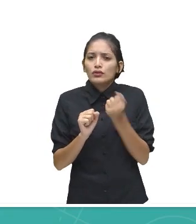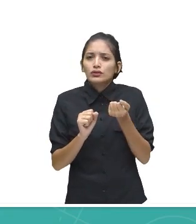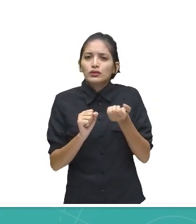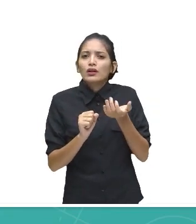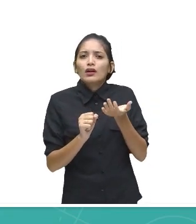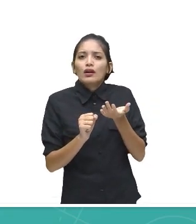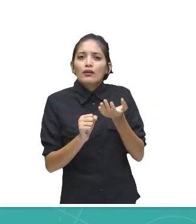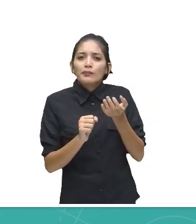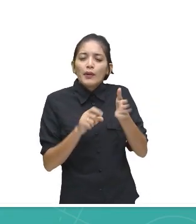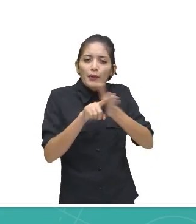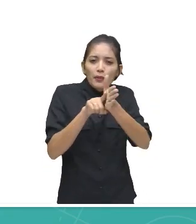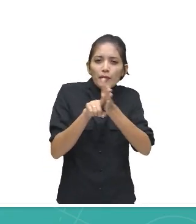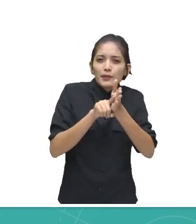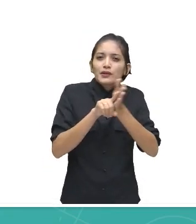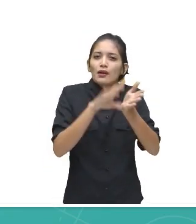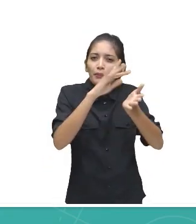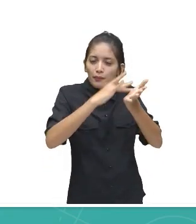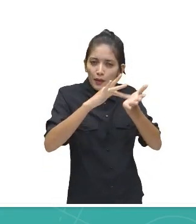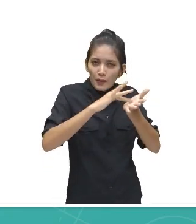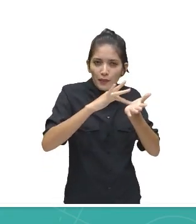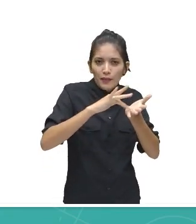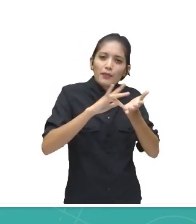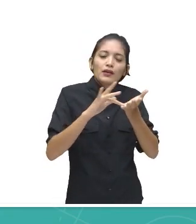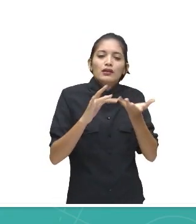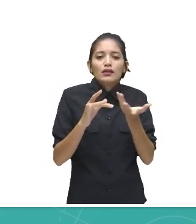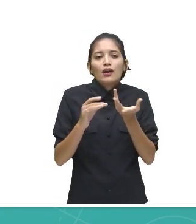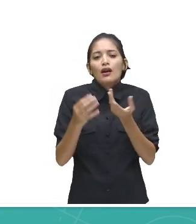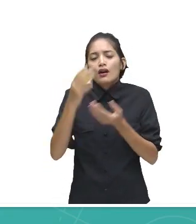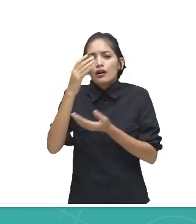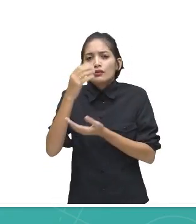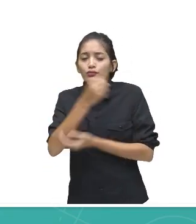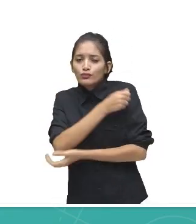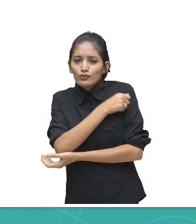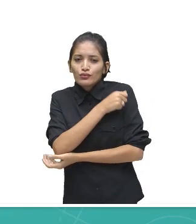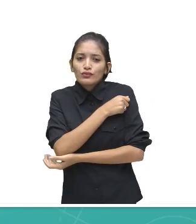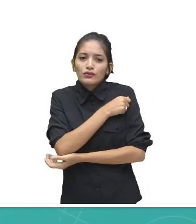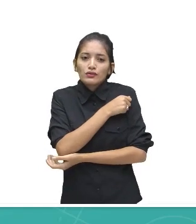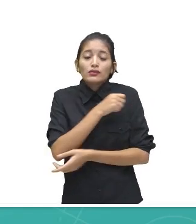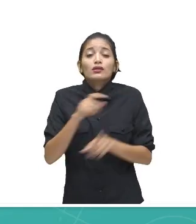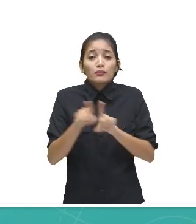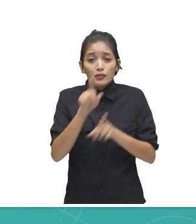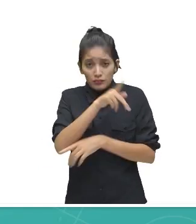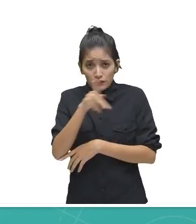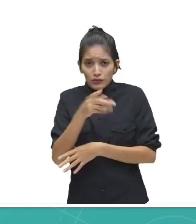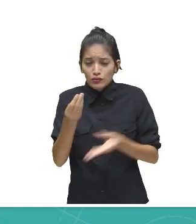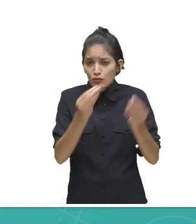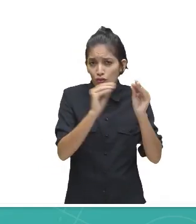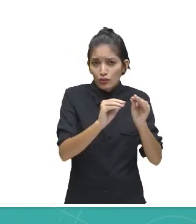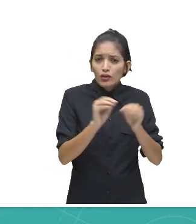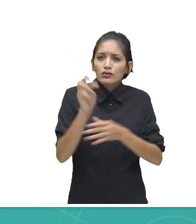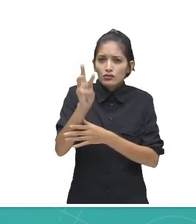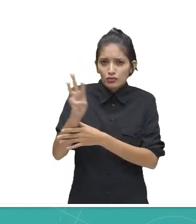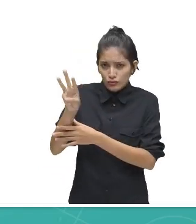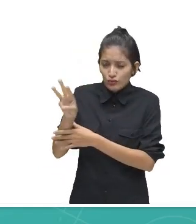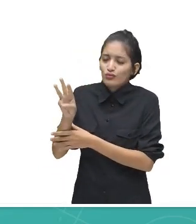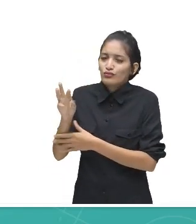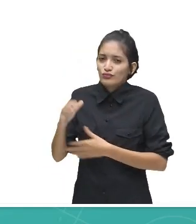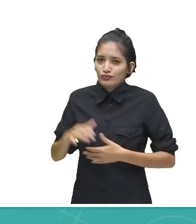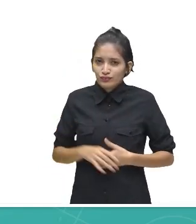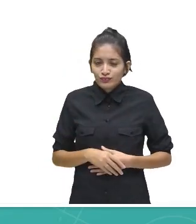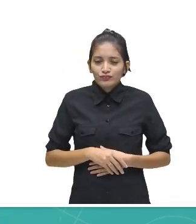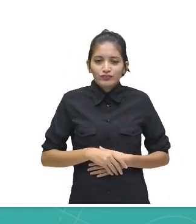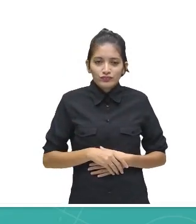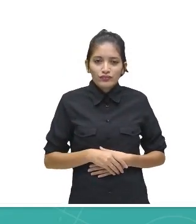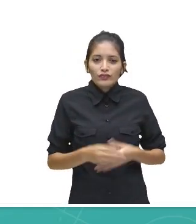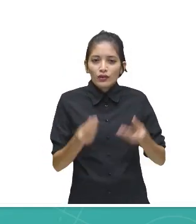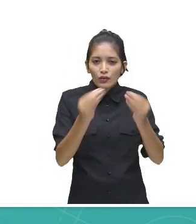caderno digital, que está presente aí, os colegas estão colocando, nossos colegas de geografia estão colocando o link dos cadernos aí